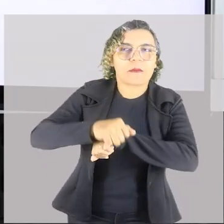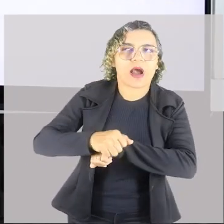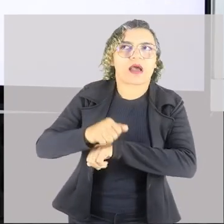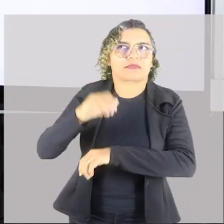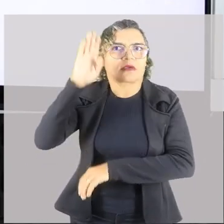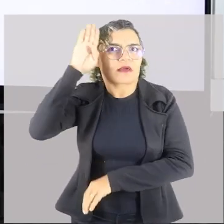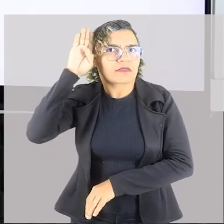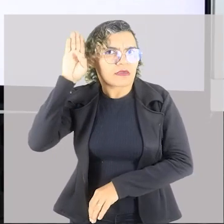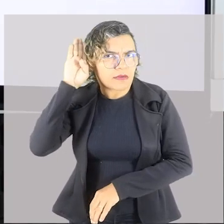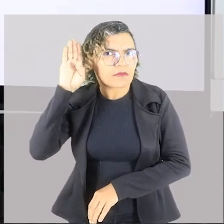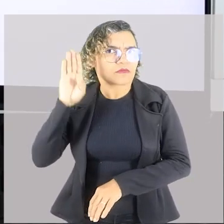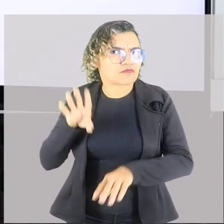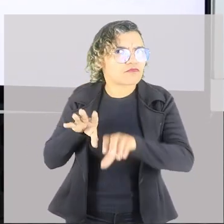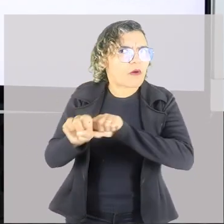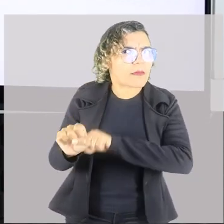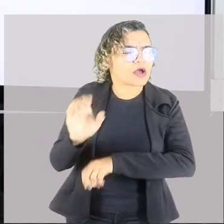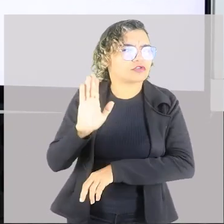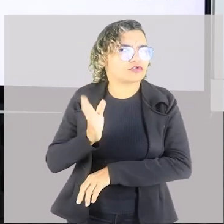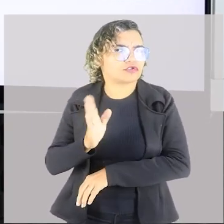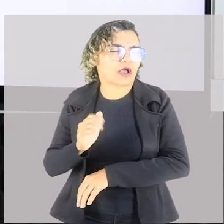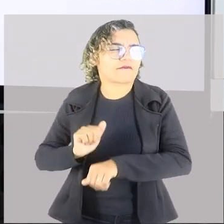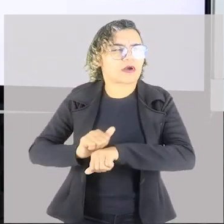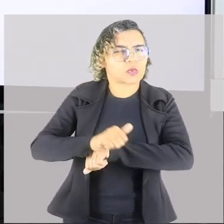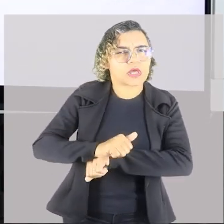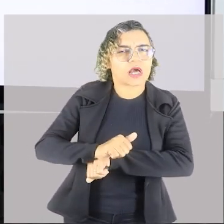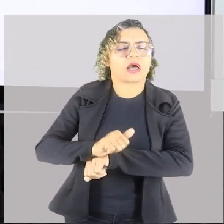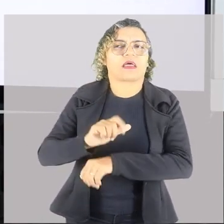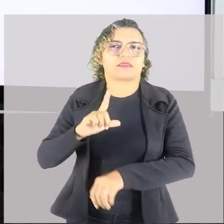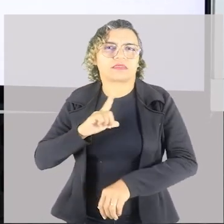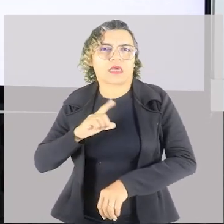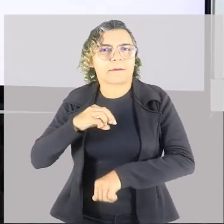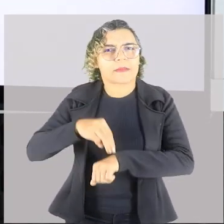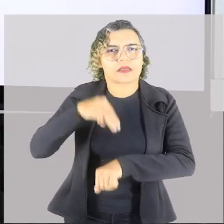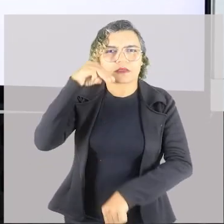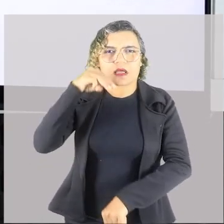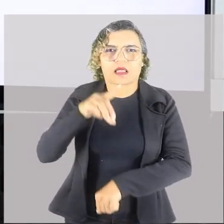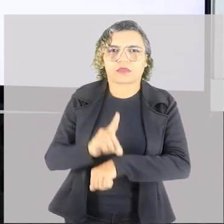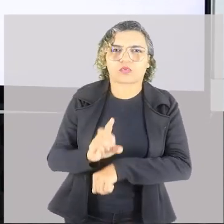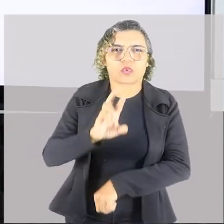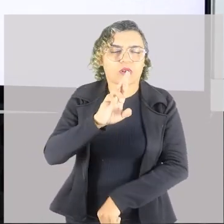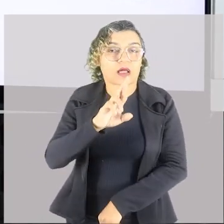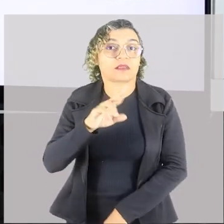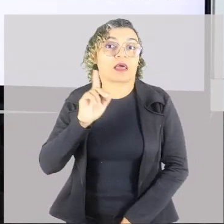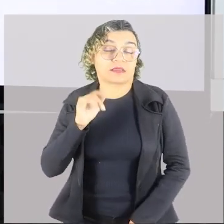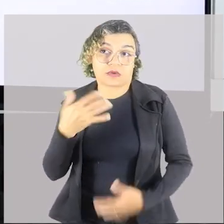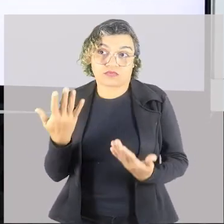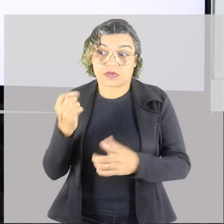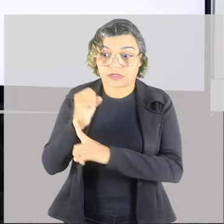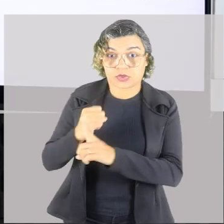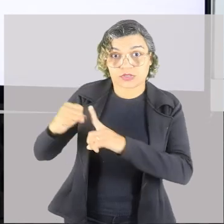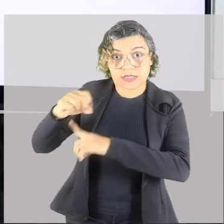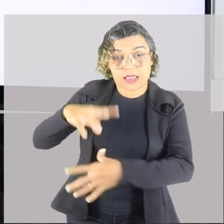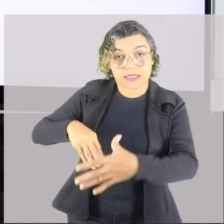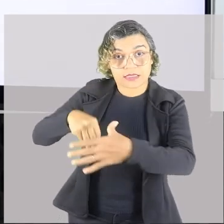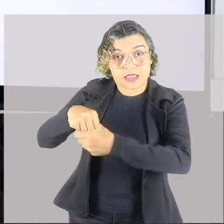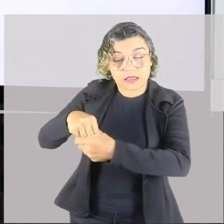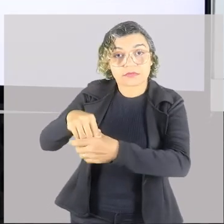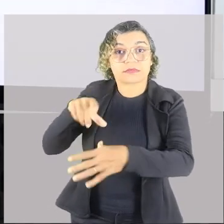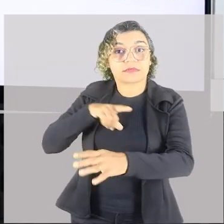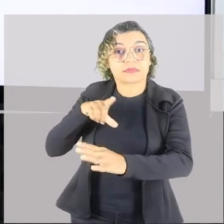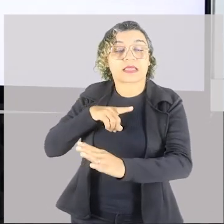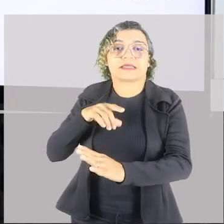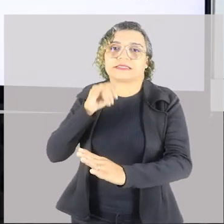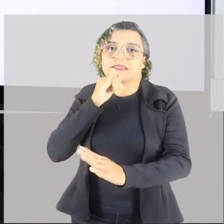seja, uma pessoa que é formada na faculdade, que tem mestrado, doutorado, ela é vista socialmente nessa